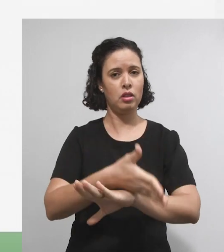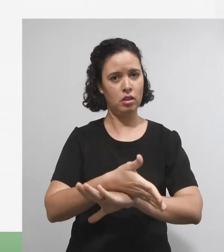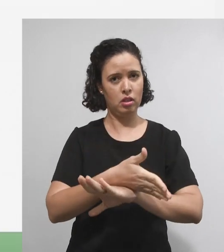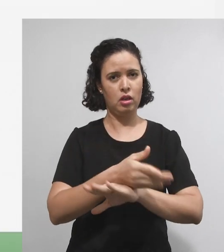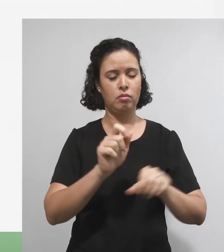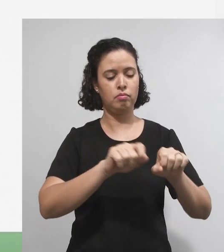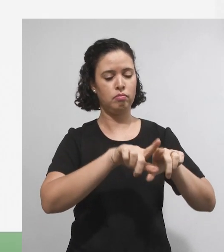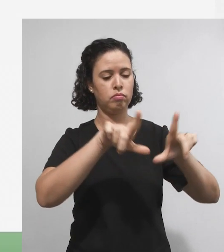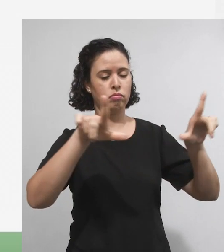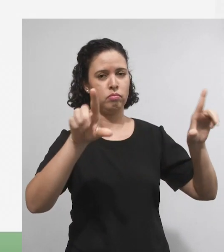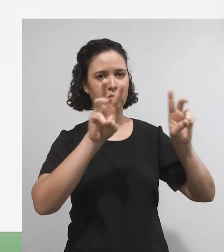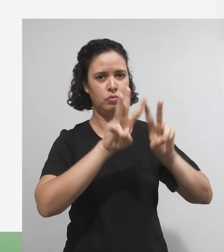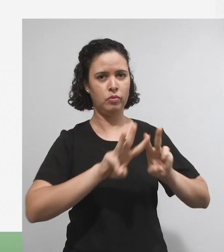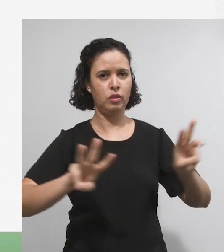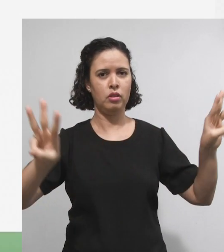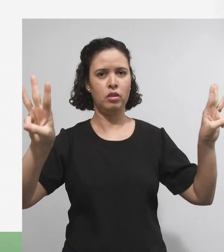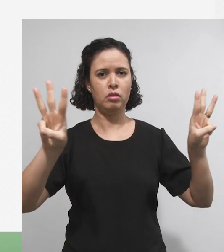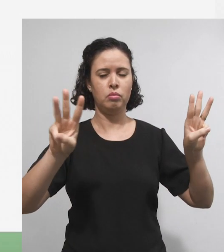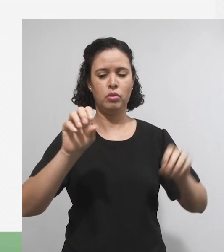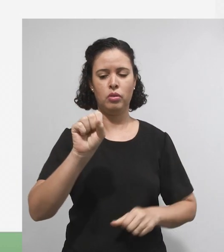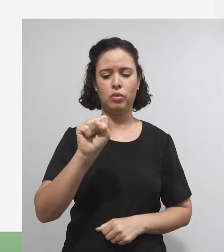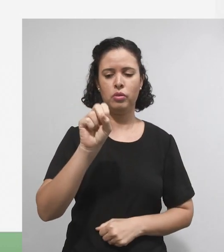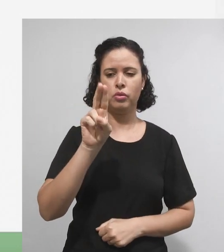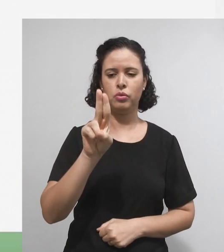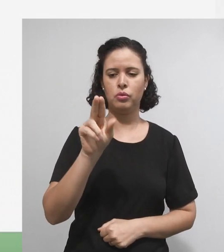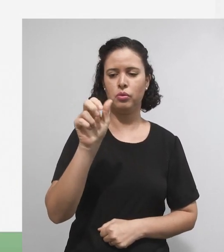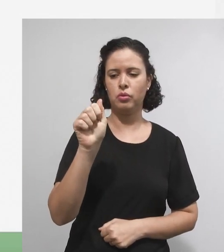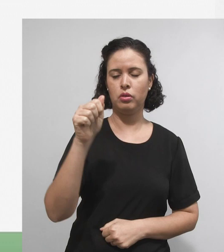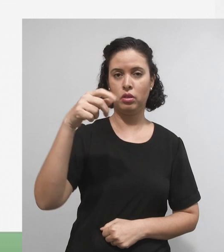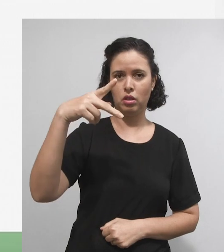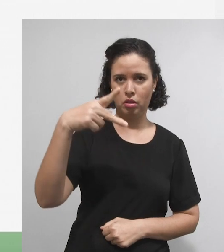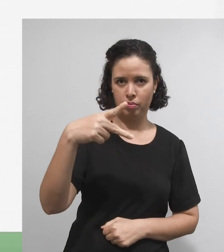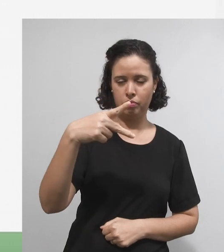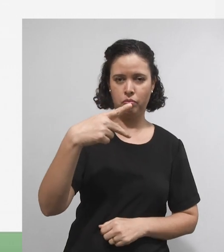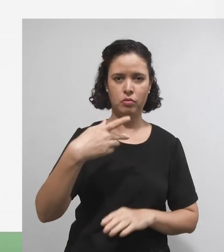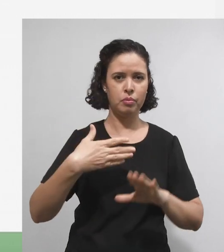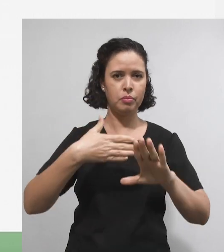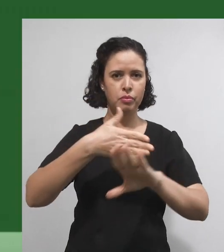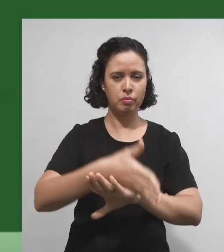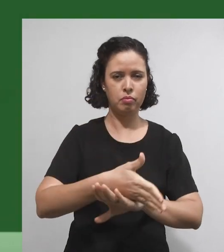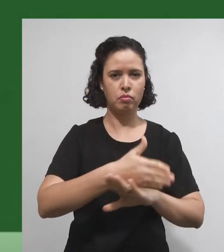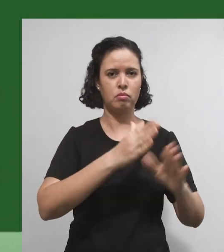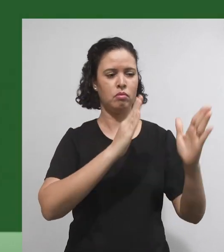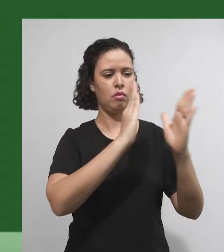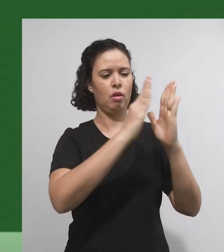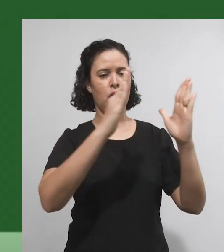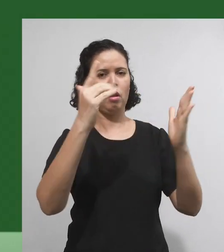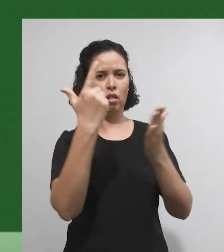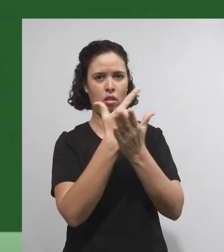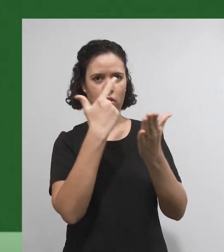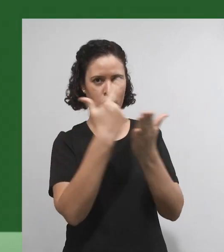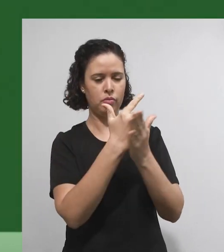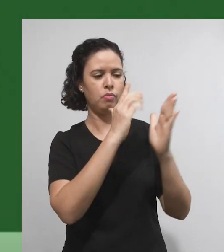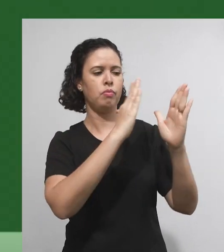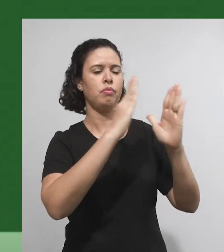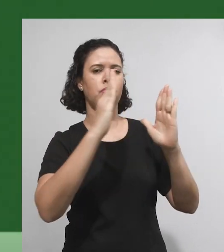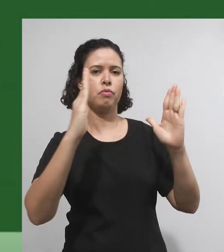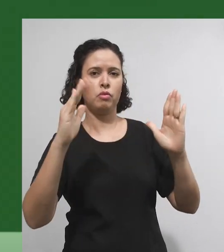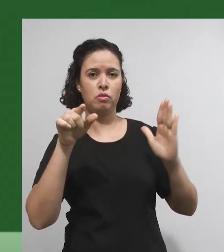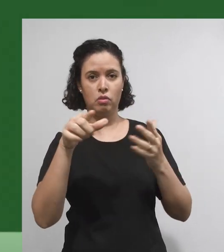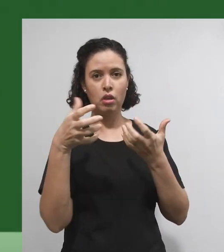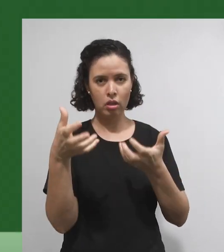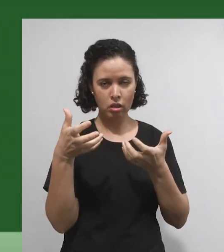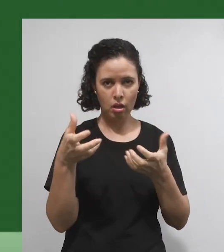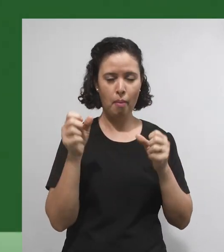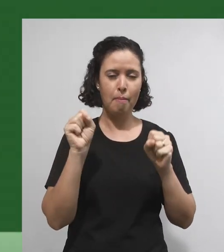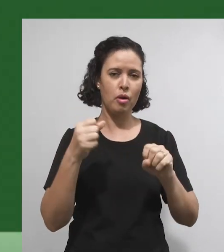né, logado no SWAP. Aqui você tem acesso à minha biblioteca. Para tanto, se você